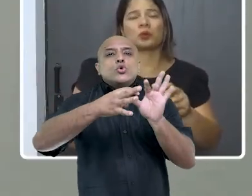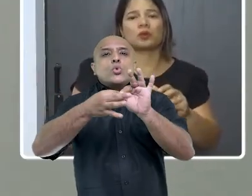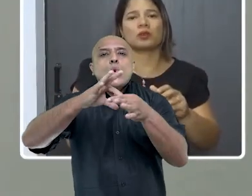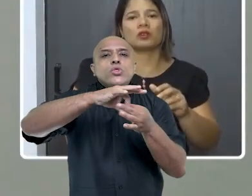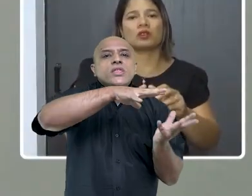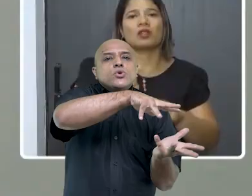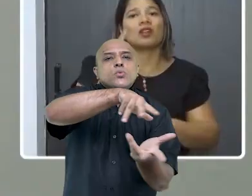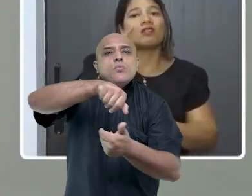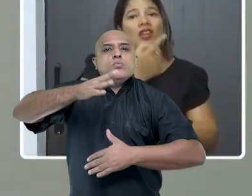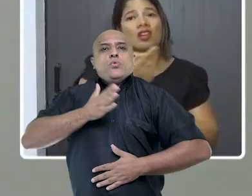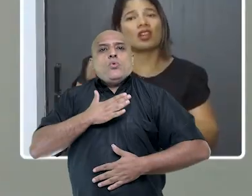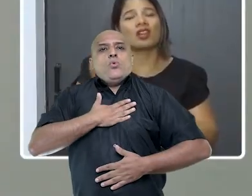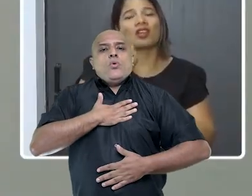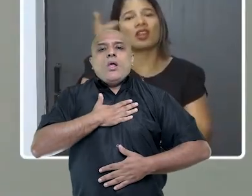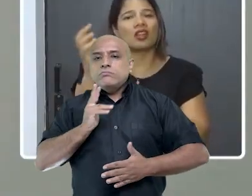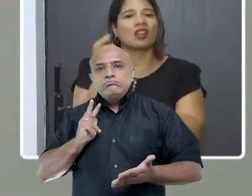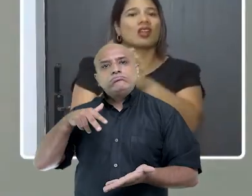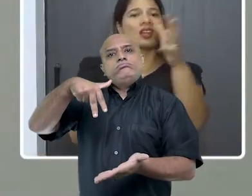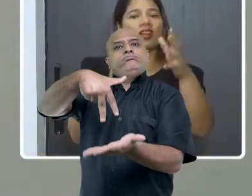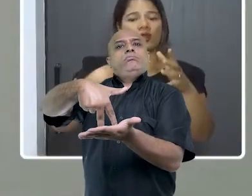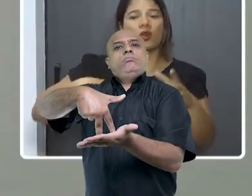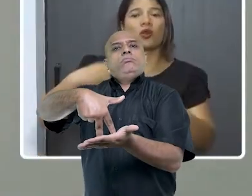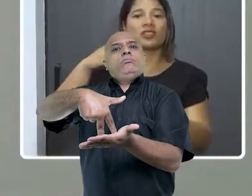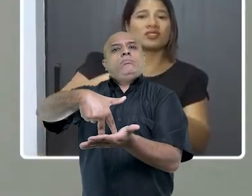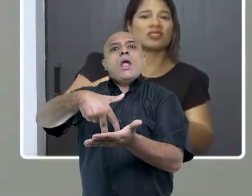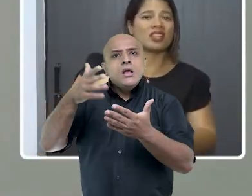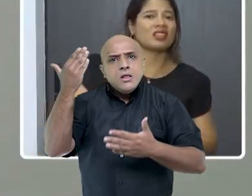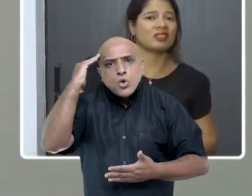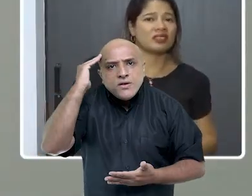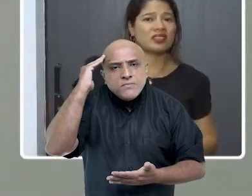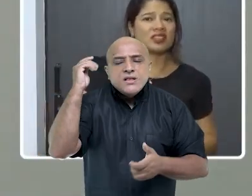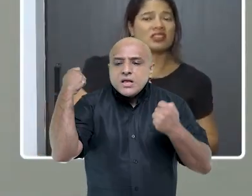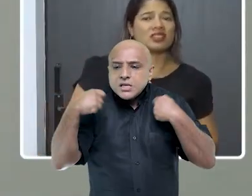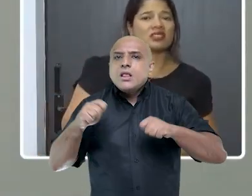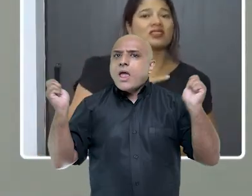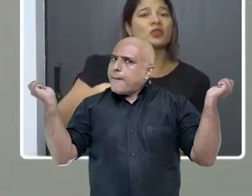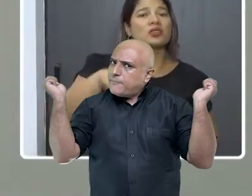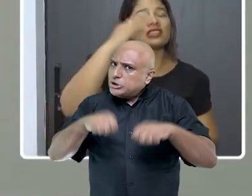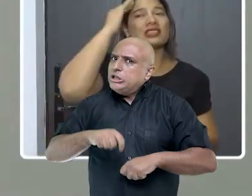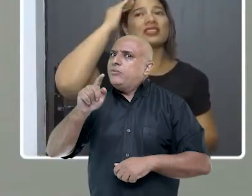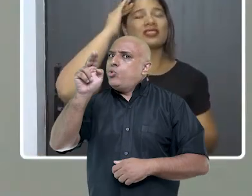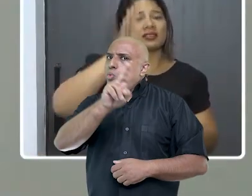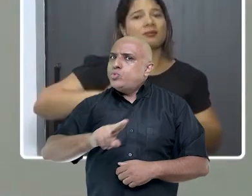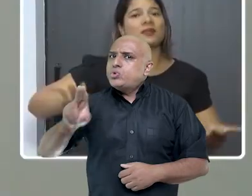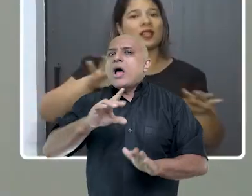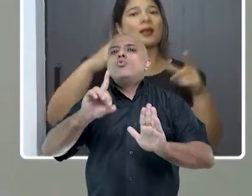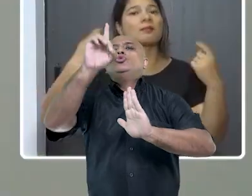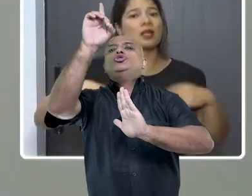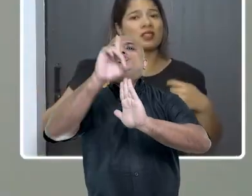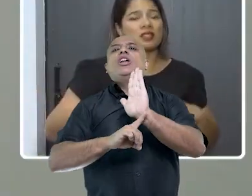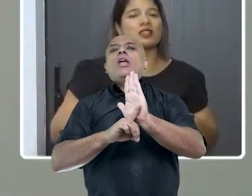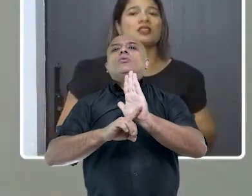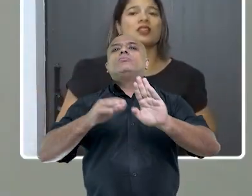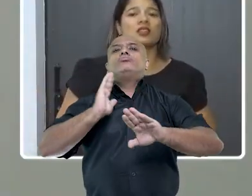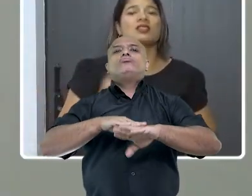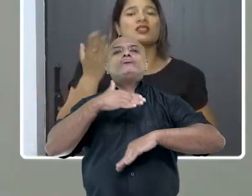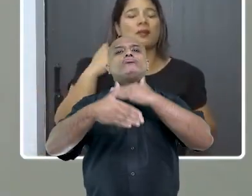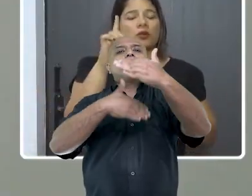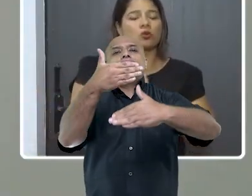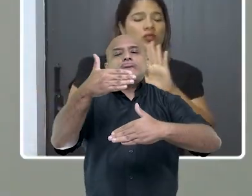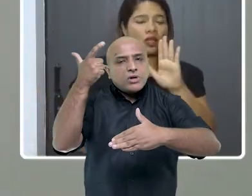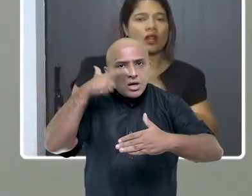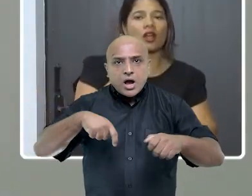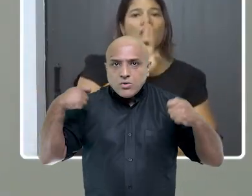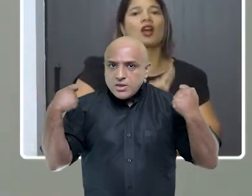a natureza na qual estamos inseridos e entender que é possível utilizar o direito como instrumento de superação